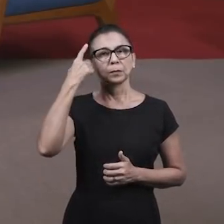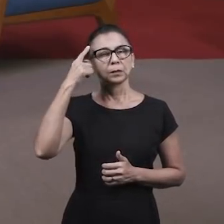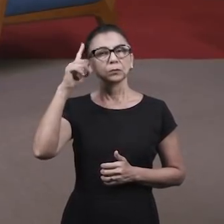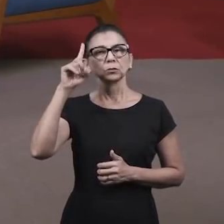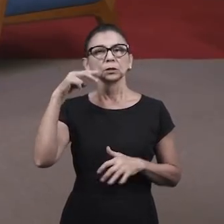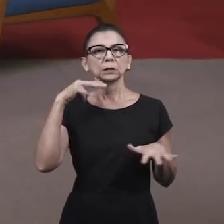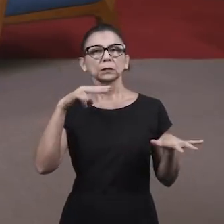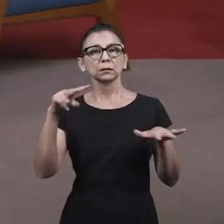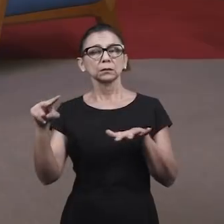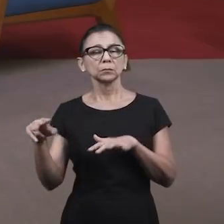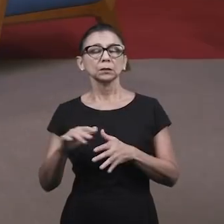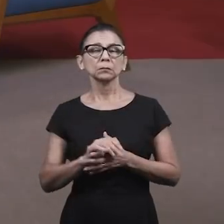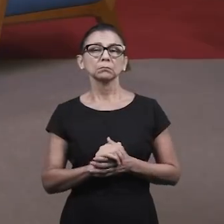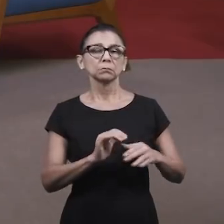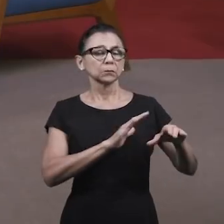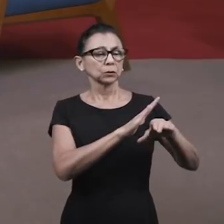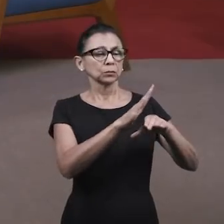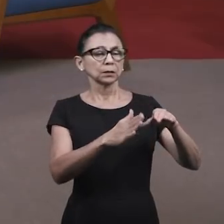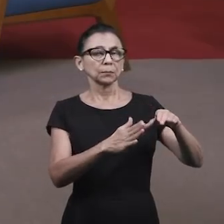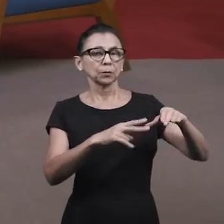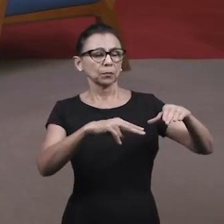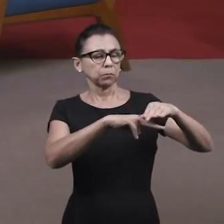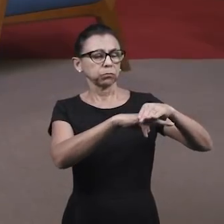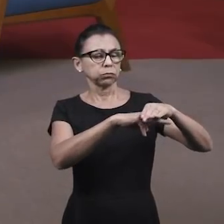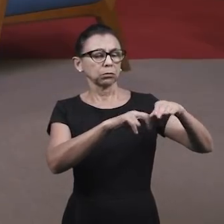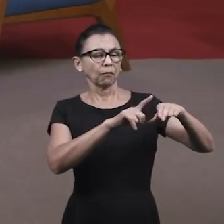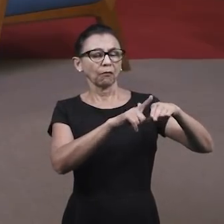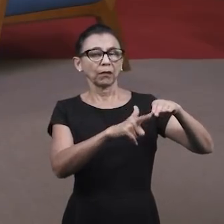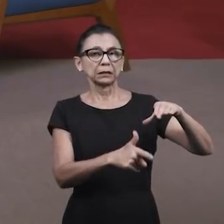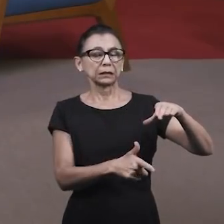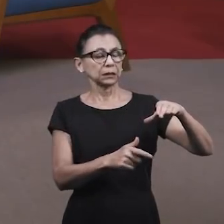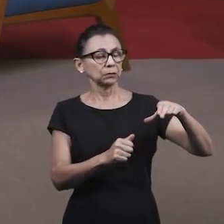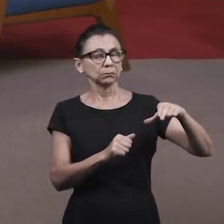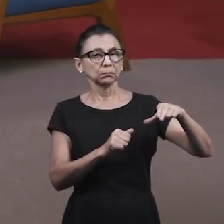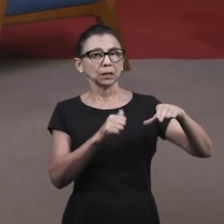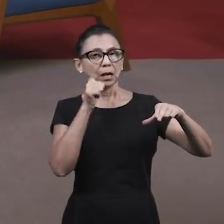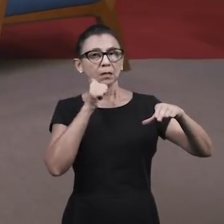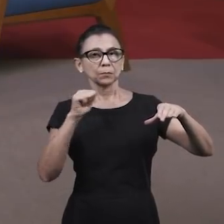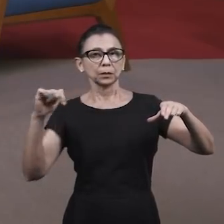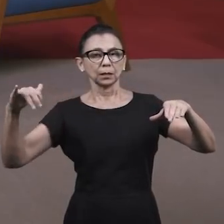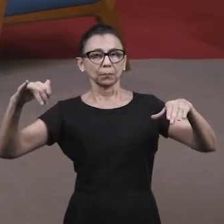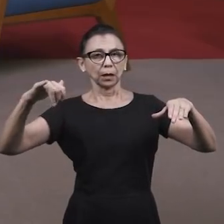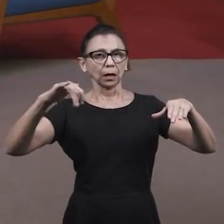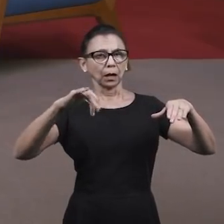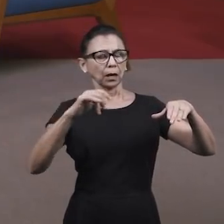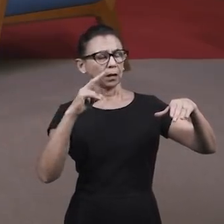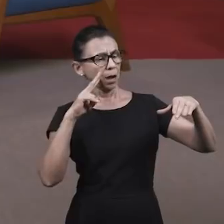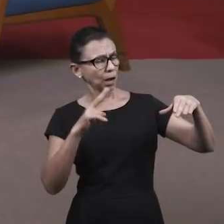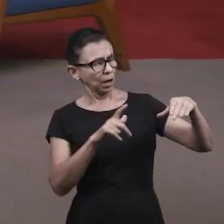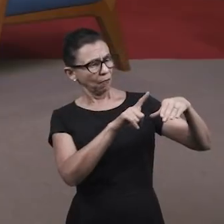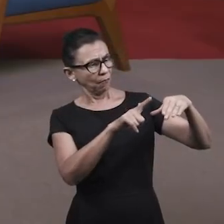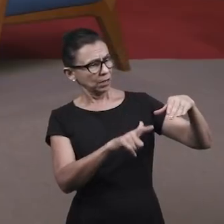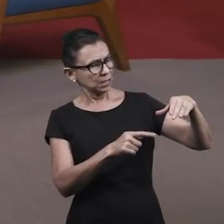João 20:16, uma outra experiência que também traduz a revelação do mistério. E